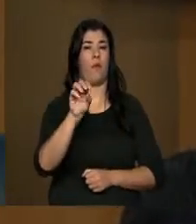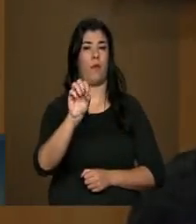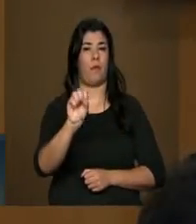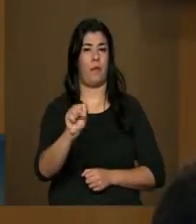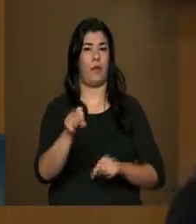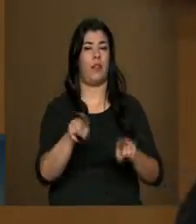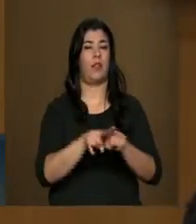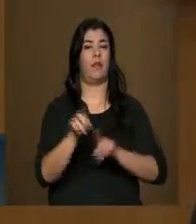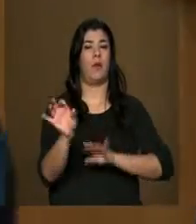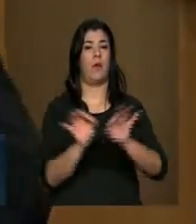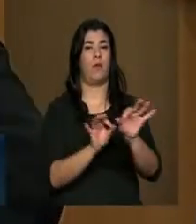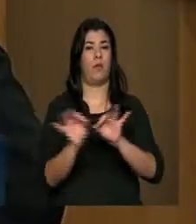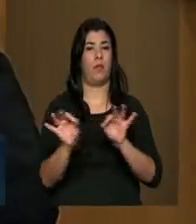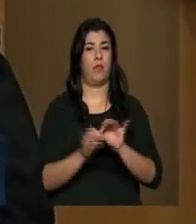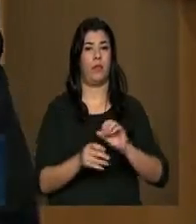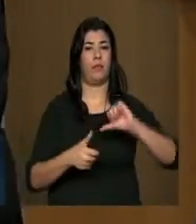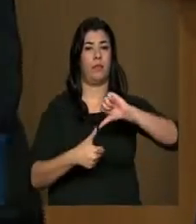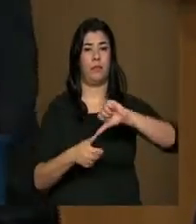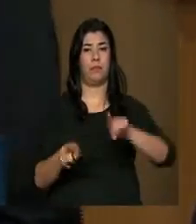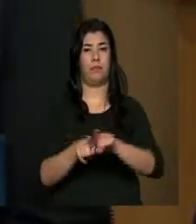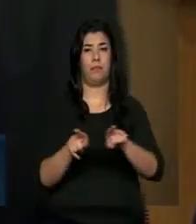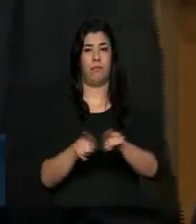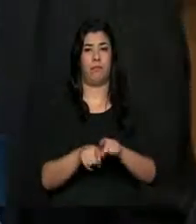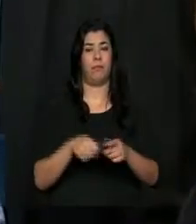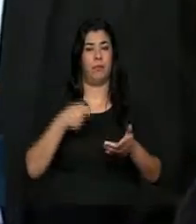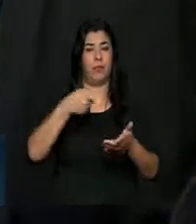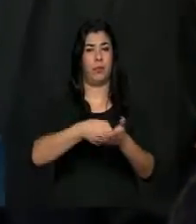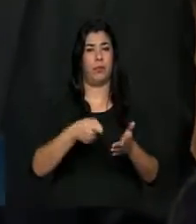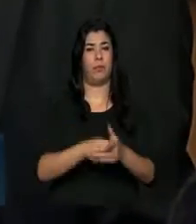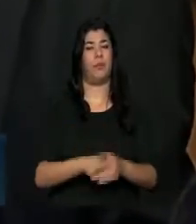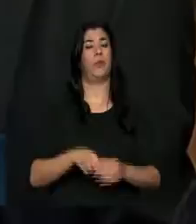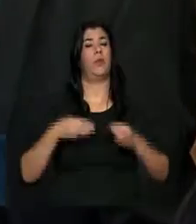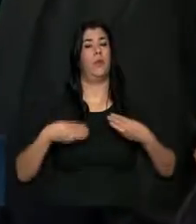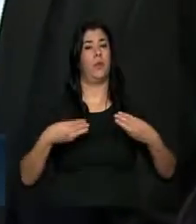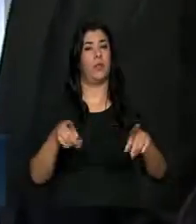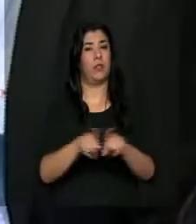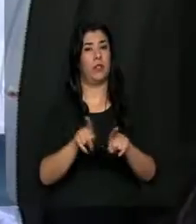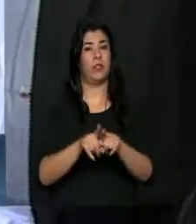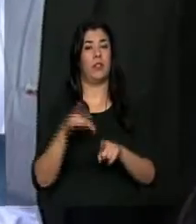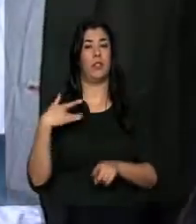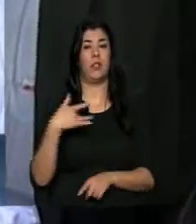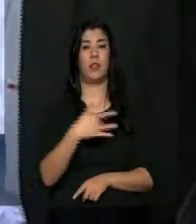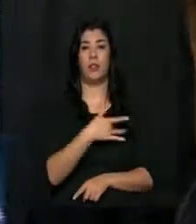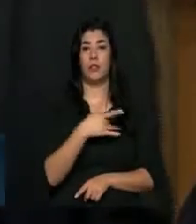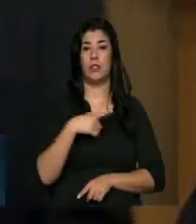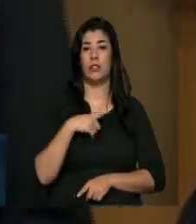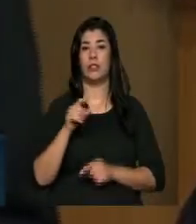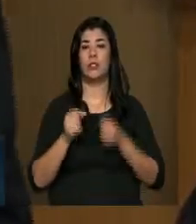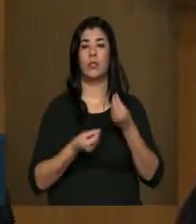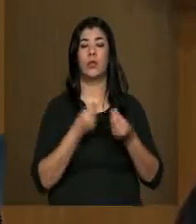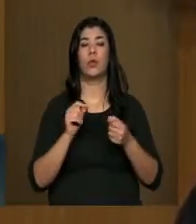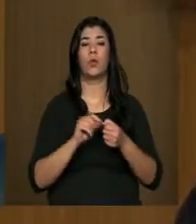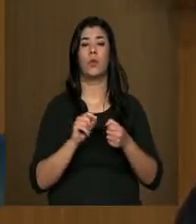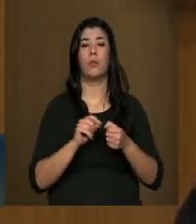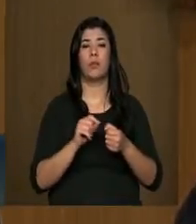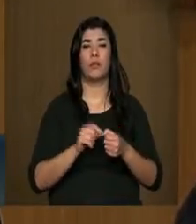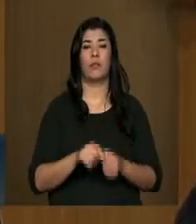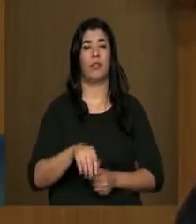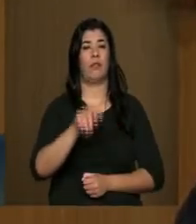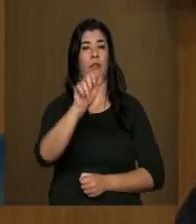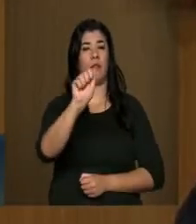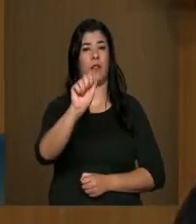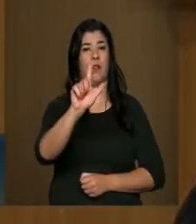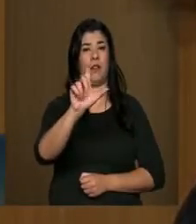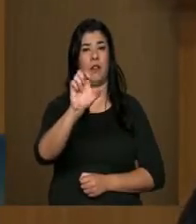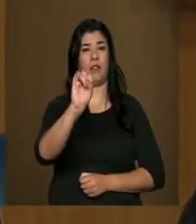Organização Pan-Americana de Saúde aqui presente preconiza, o Ministério da Saúde há tanto tempo defende, da importância do aleitamento materno exclusivo até